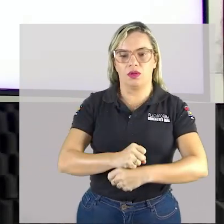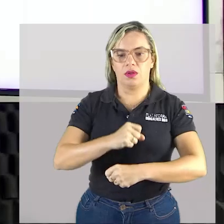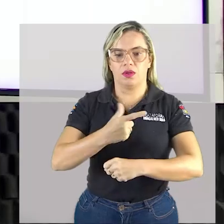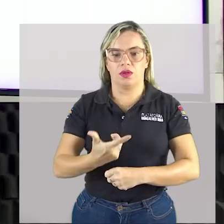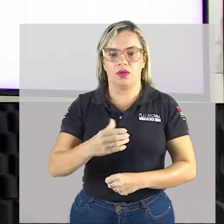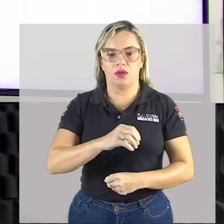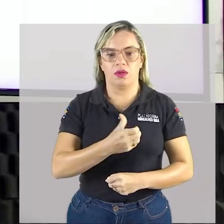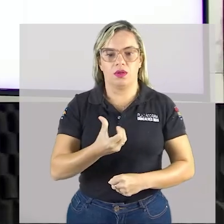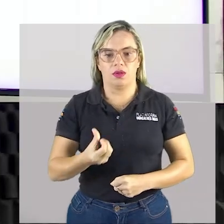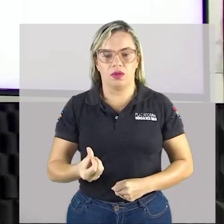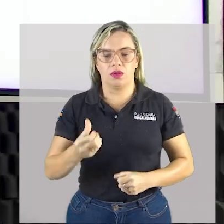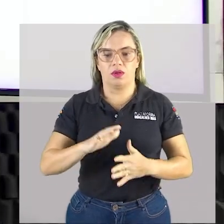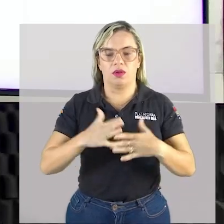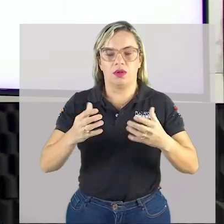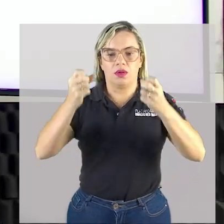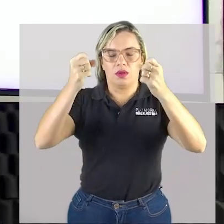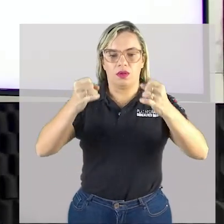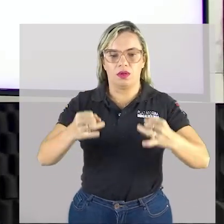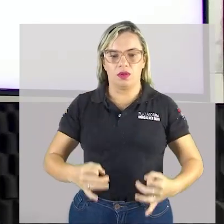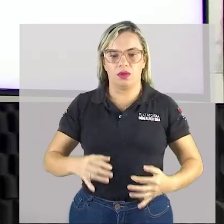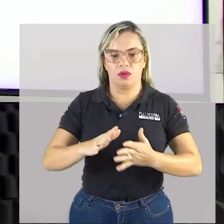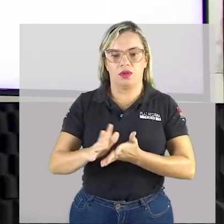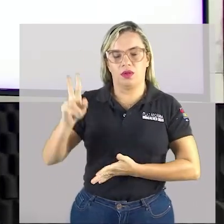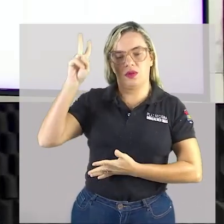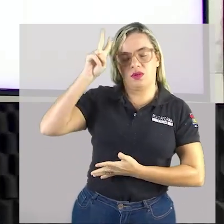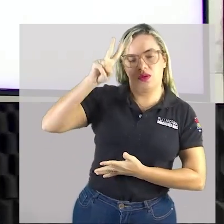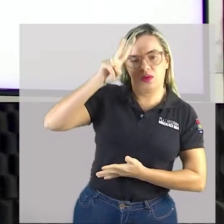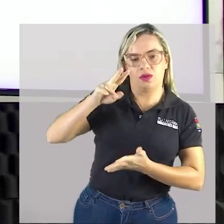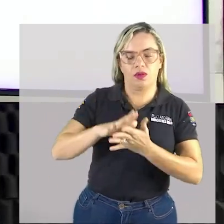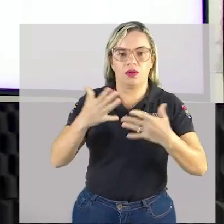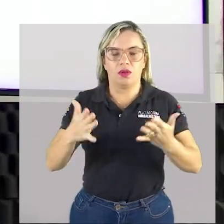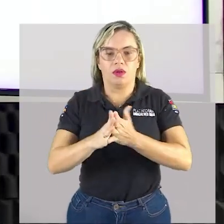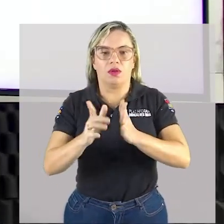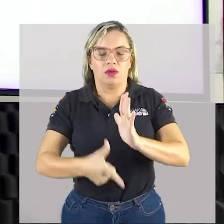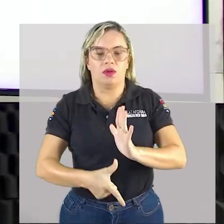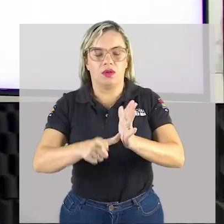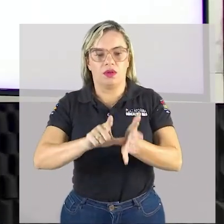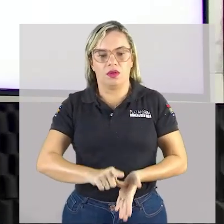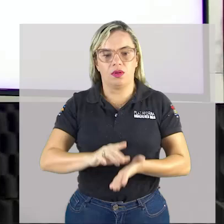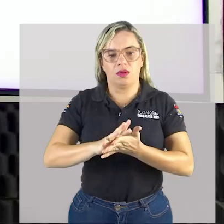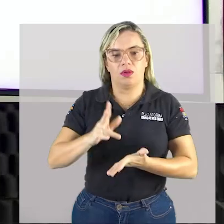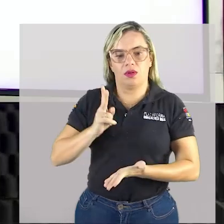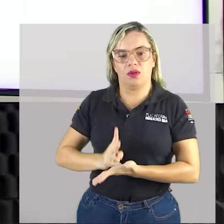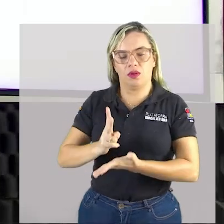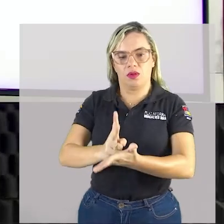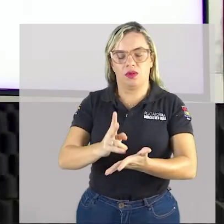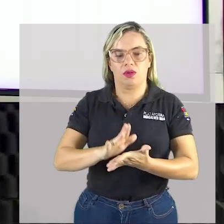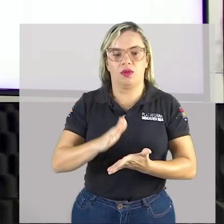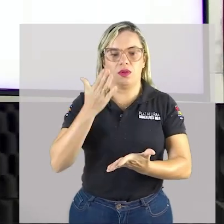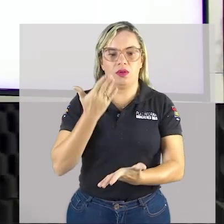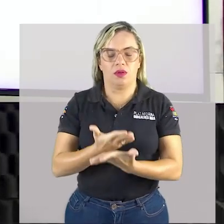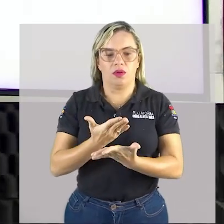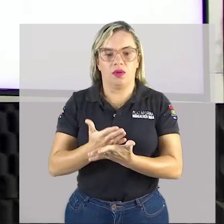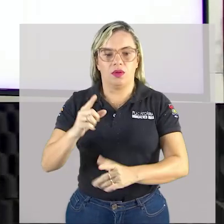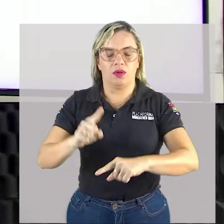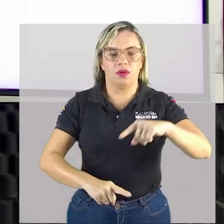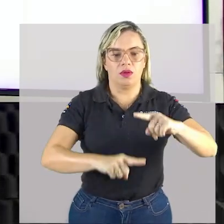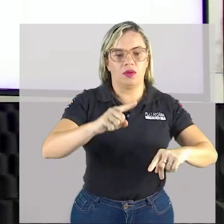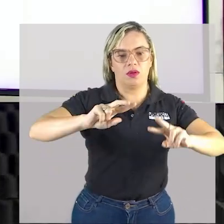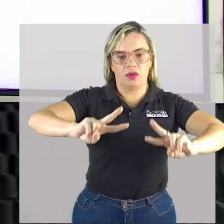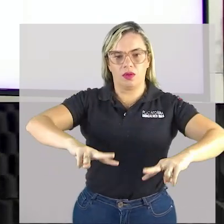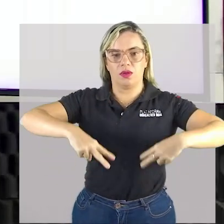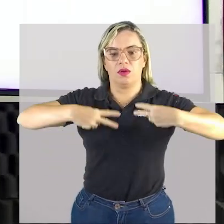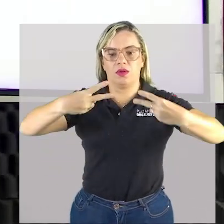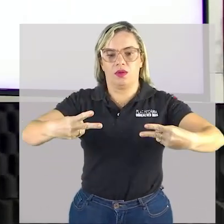essa questão, ela fala assim, lembrando, né, antes de continuar aqui, que esse material tá no link, tá? Que